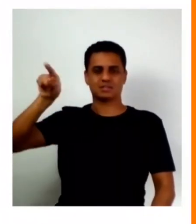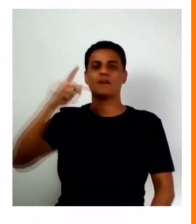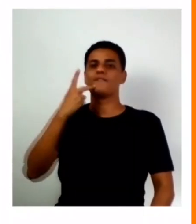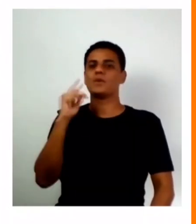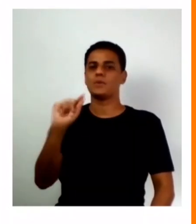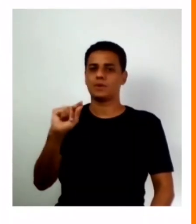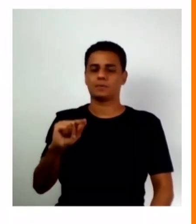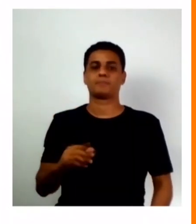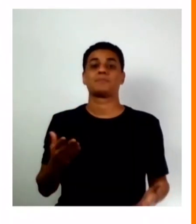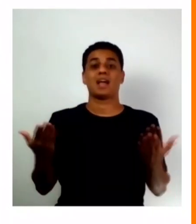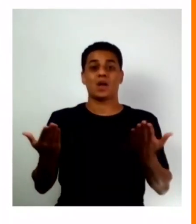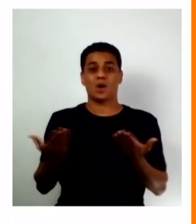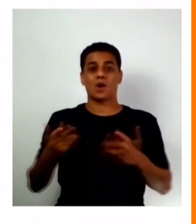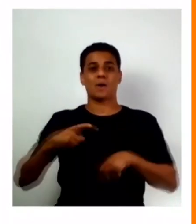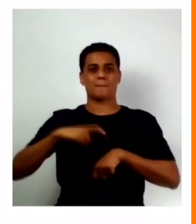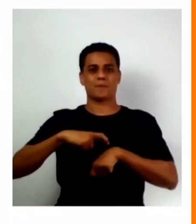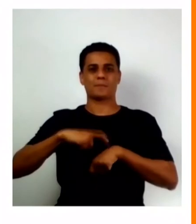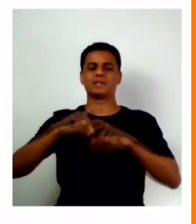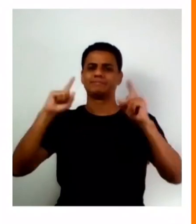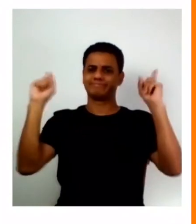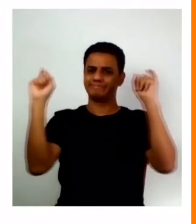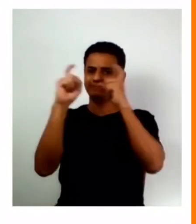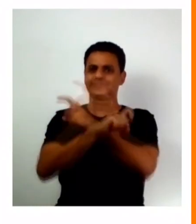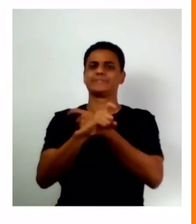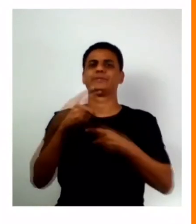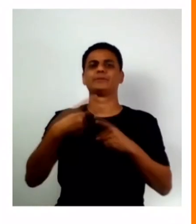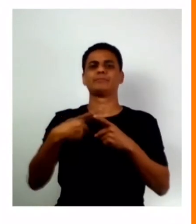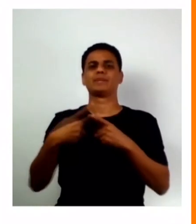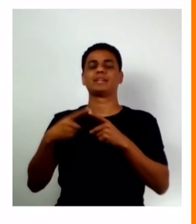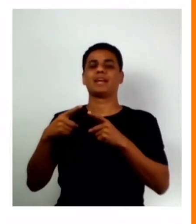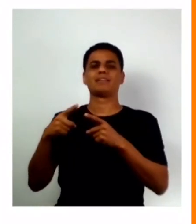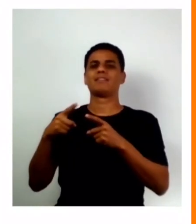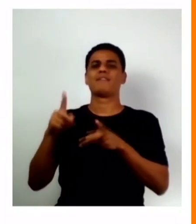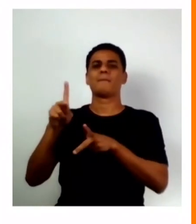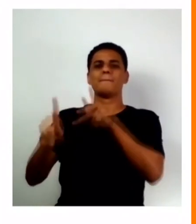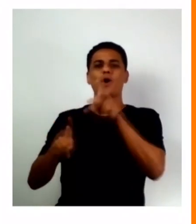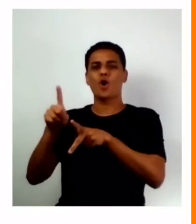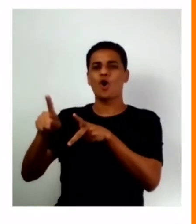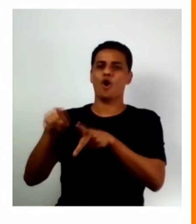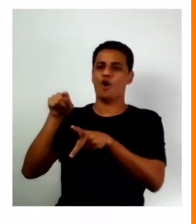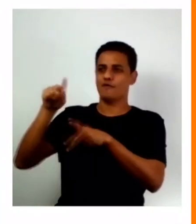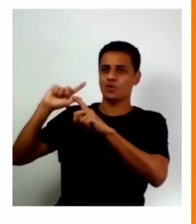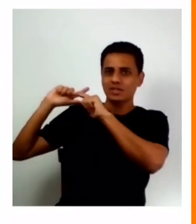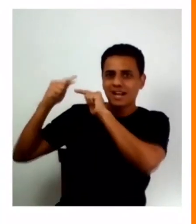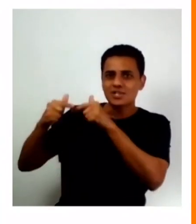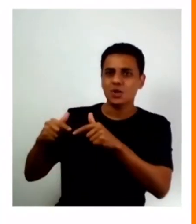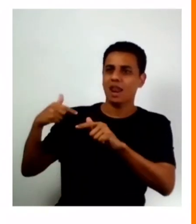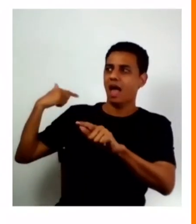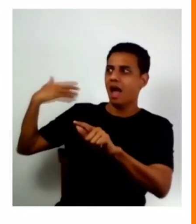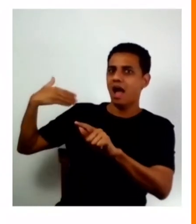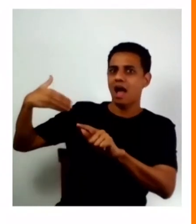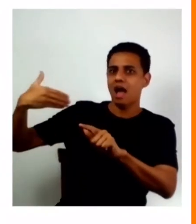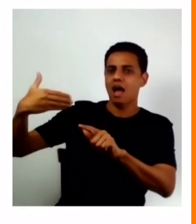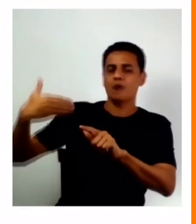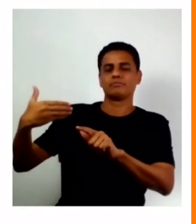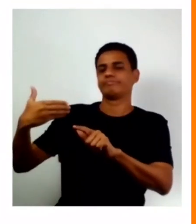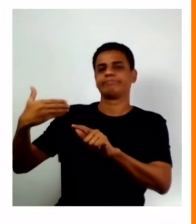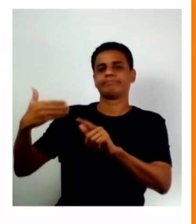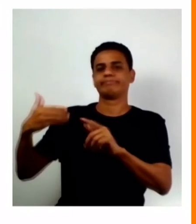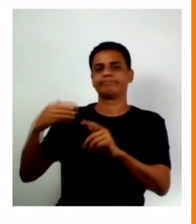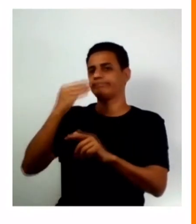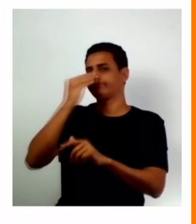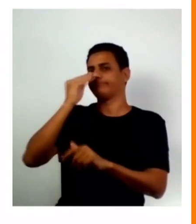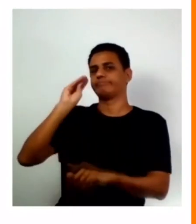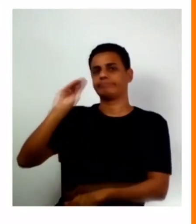desvalorização dos povos tradicionais, além do forte índice de desmatamento, ou seja,